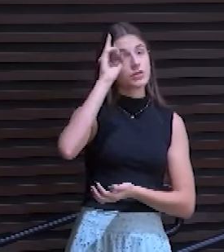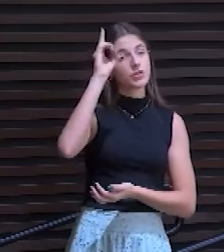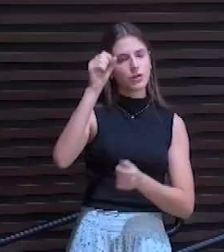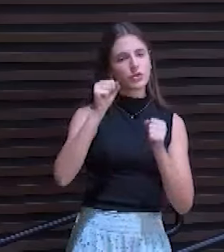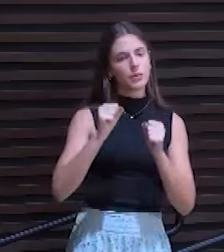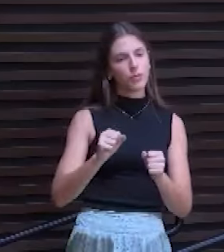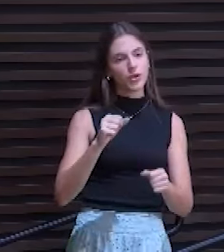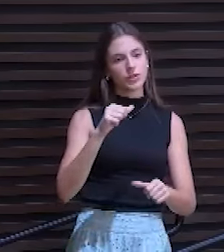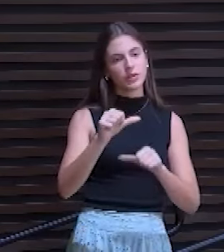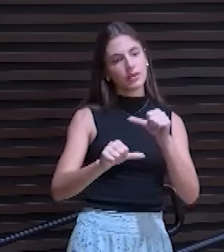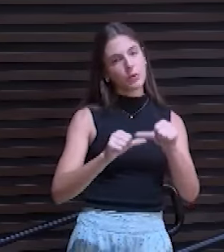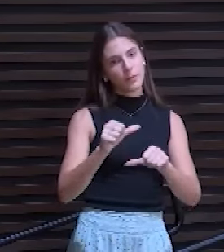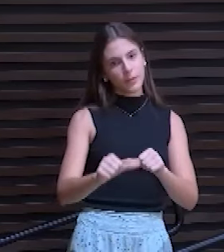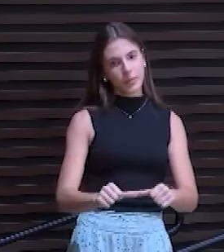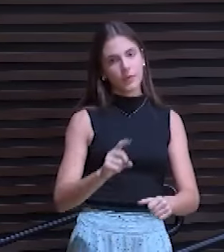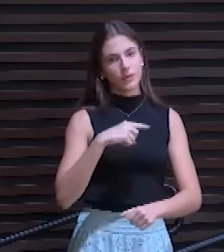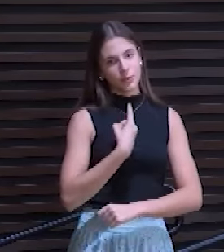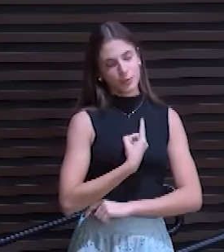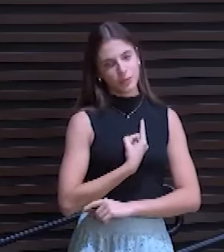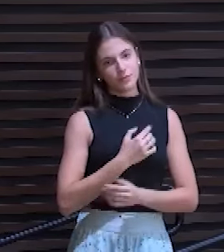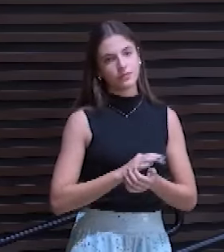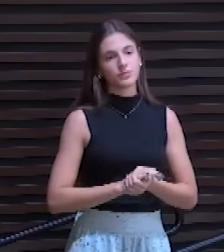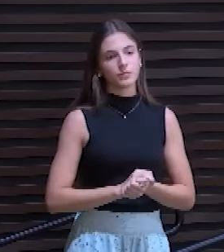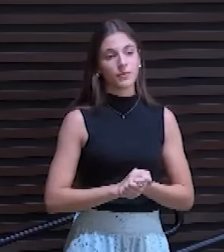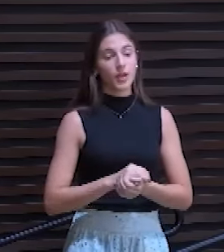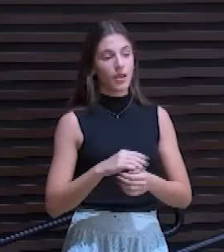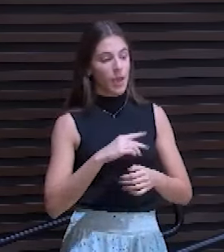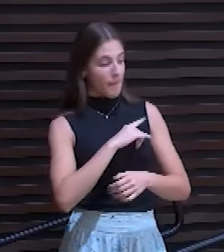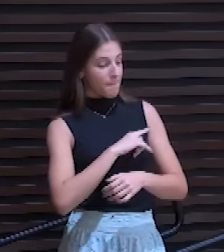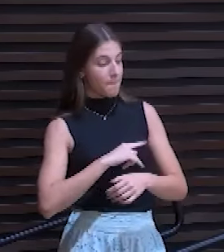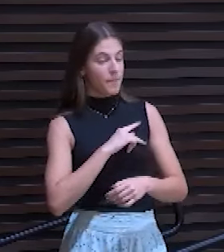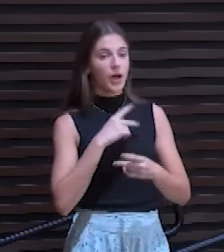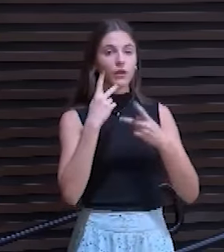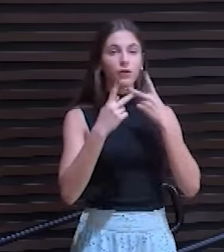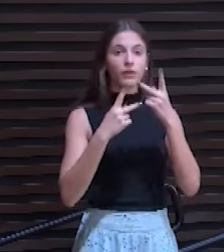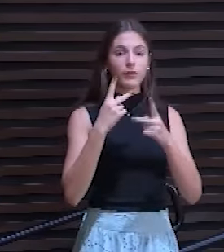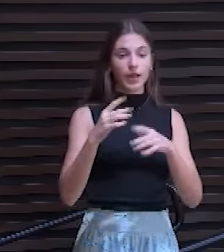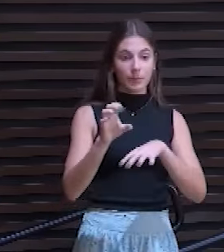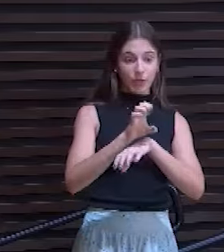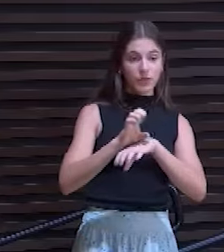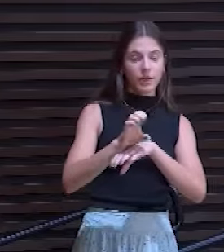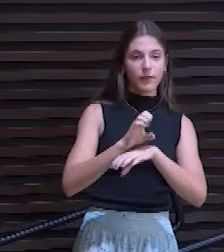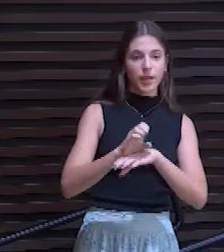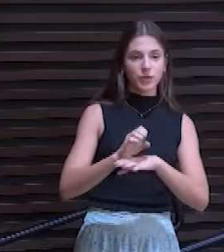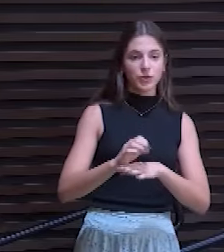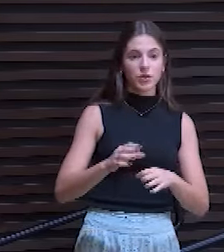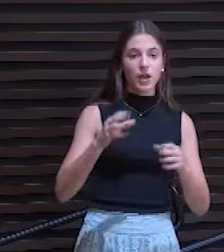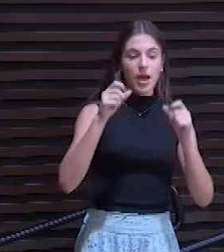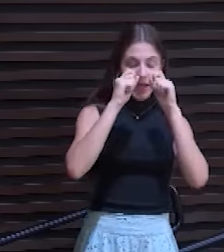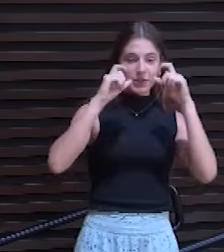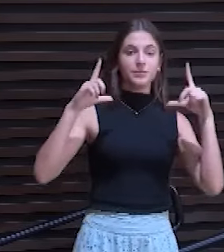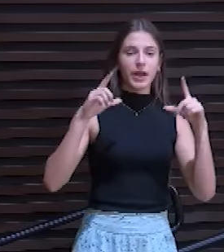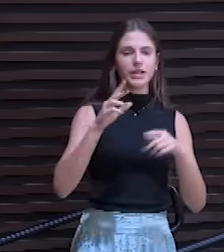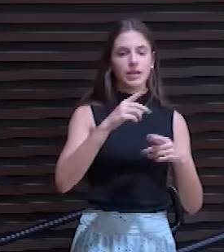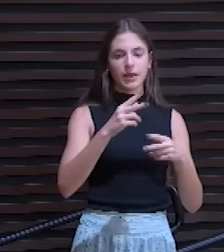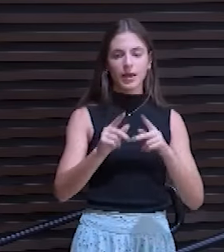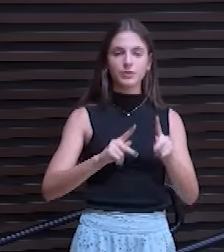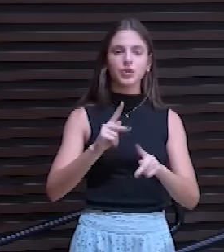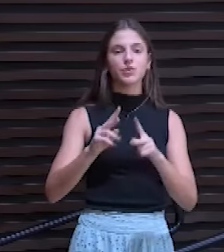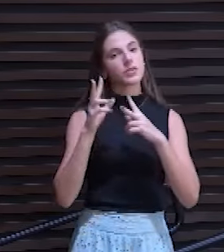isso. Paulo diz para os Efésios, desperta tu que dormes, levanta-te dentre os mortos